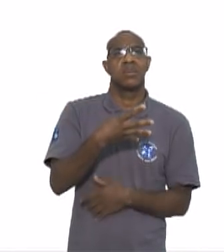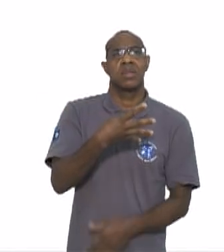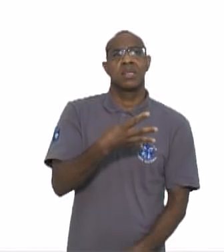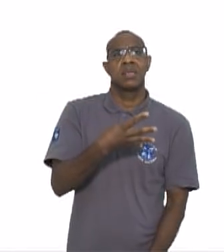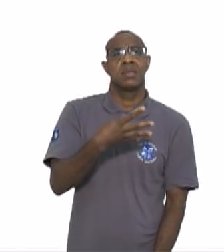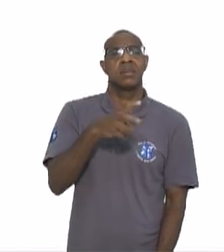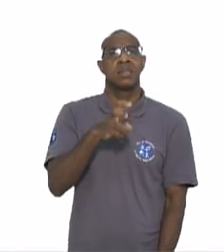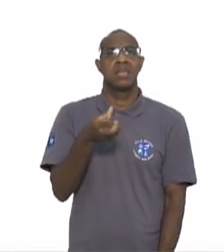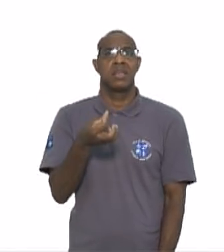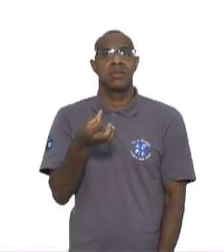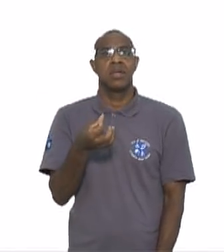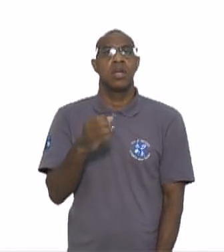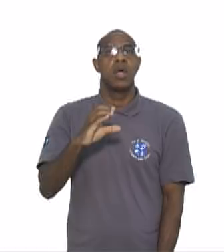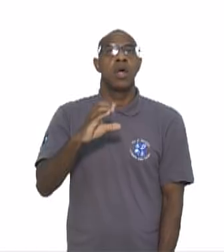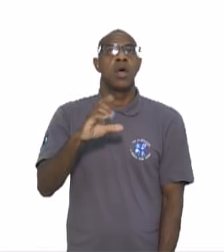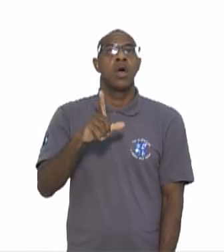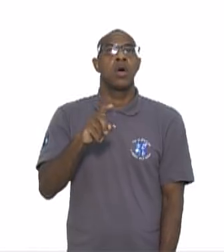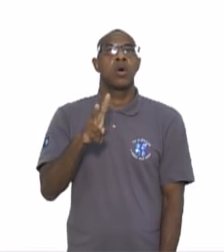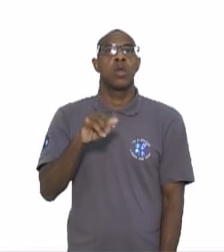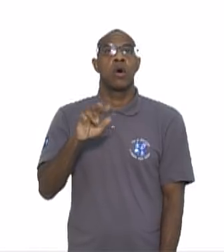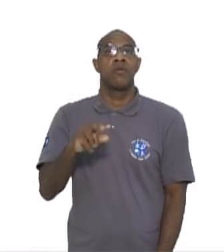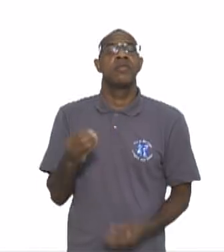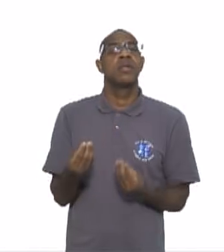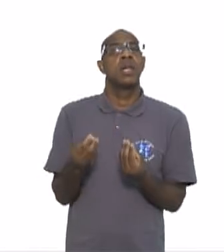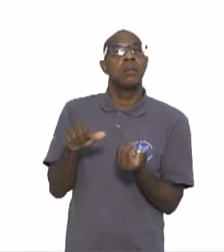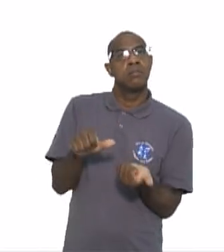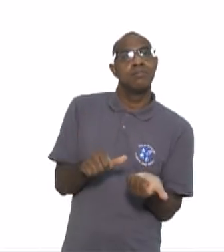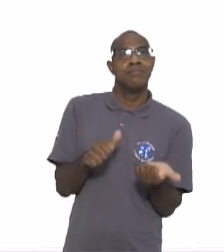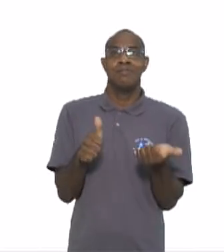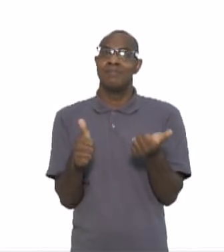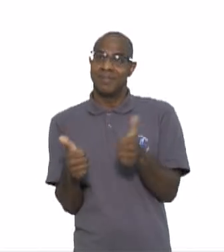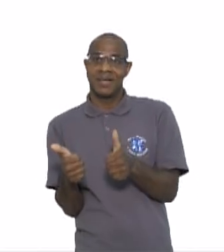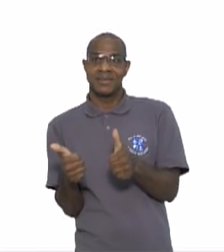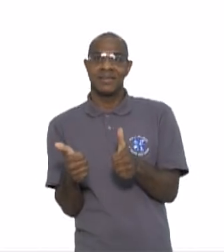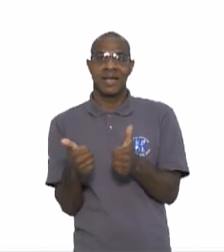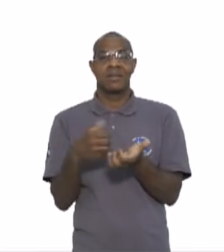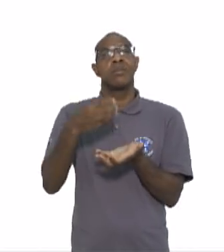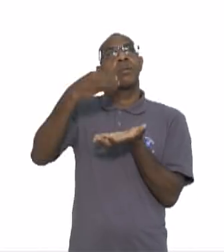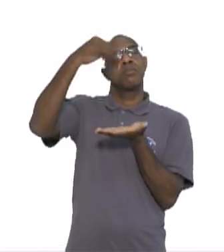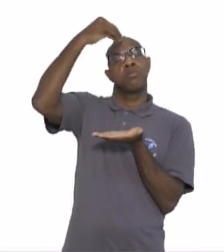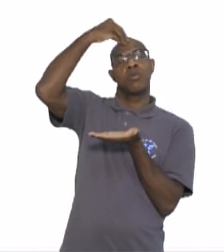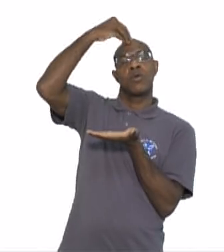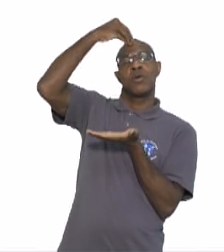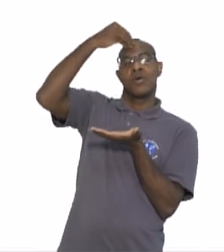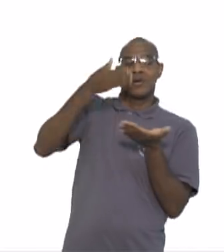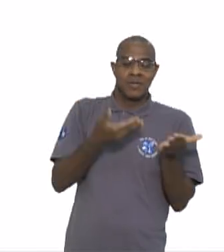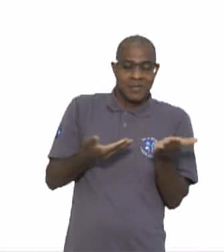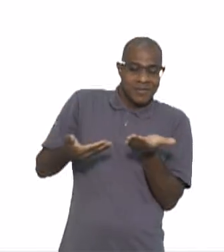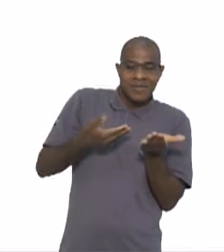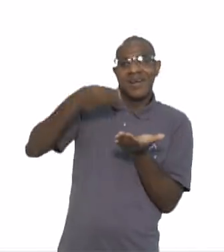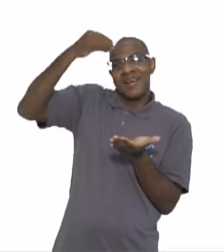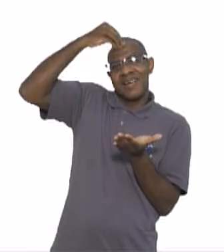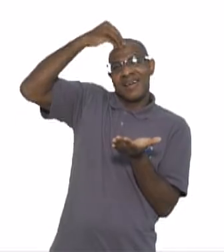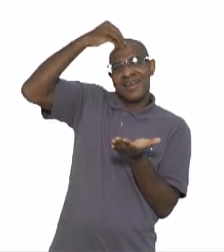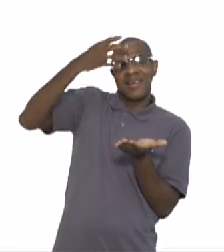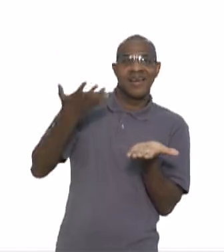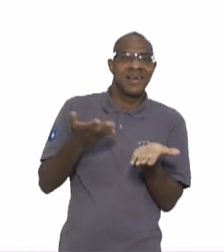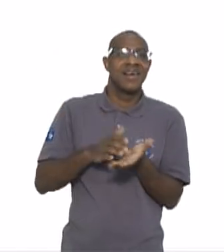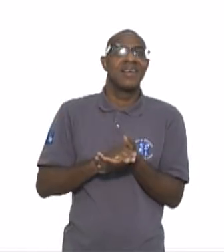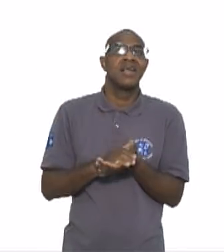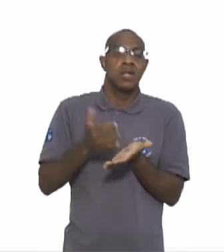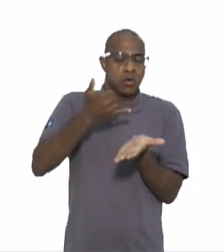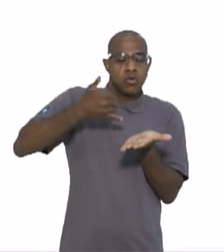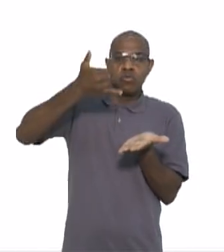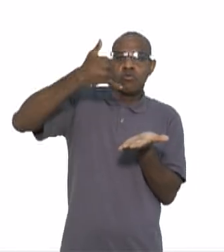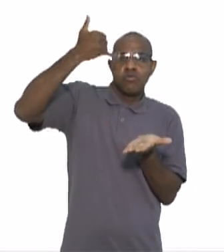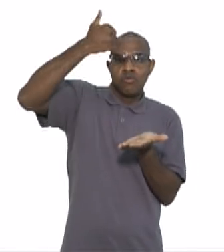é batizado pelo bispo Remígio, que também é conhecido como São Remígio, porque ele foi canonizado, na Catedral de Reims, ungido e